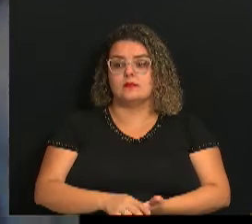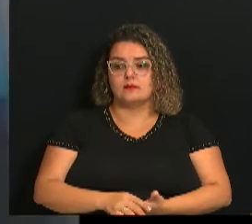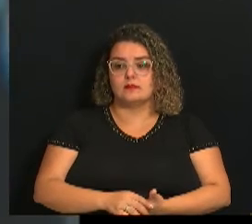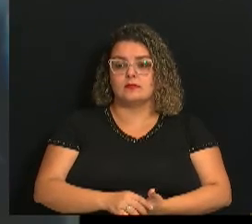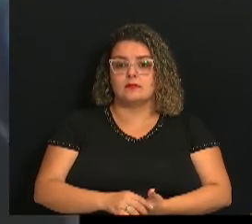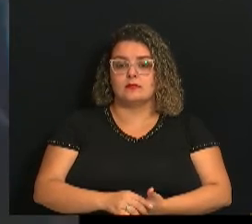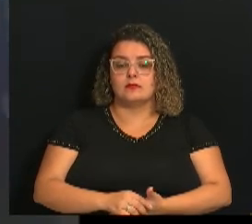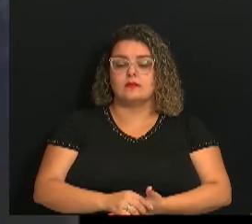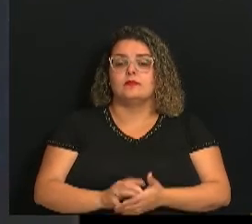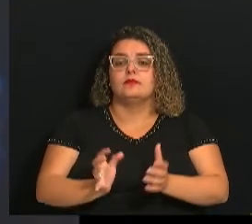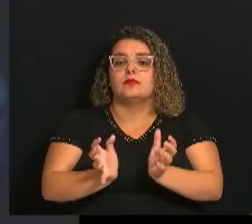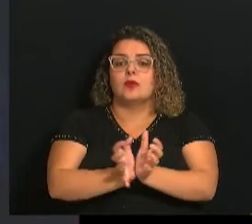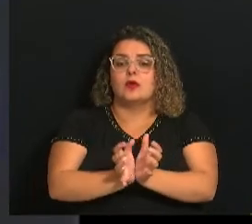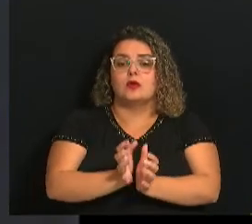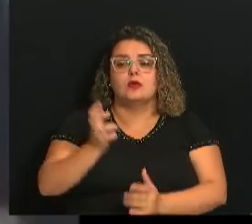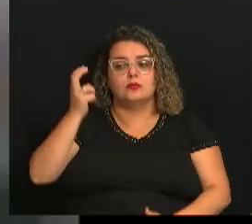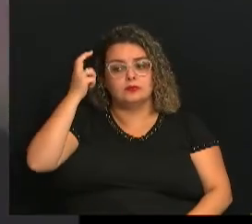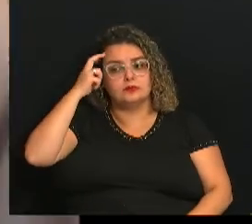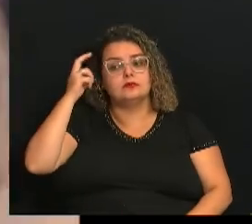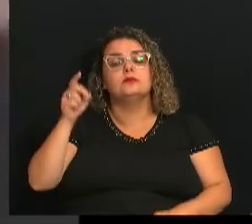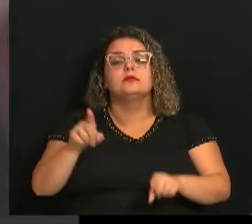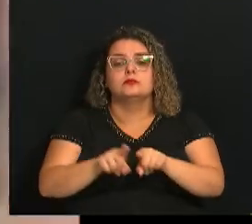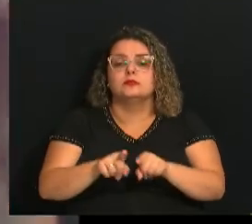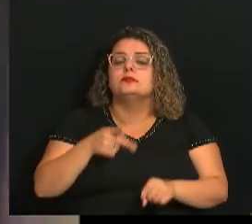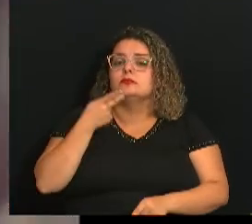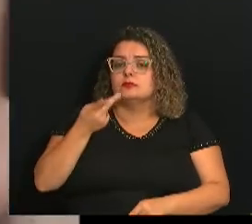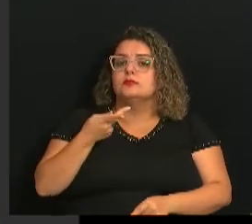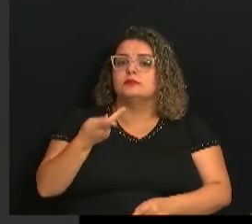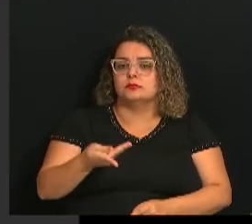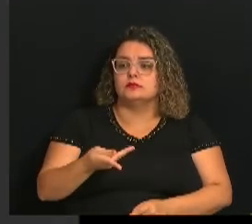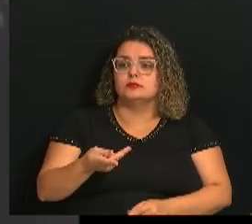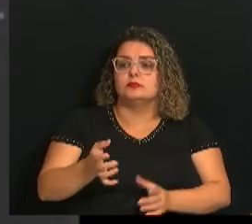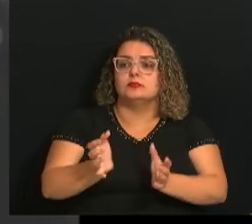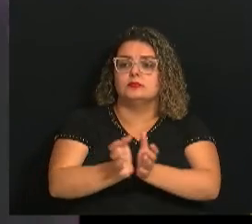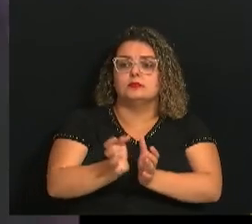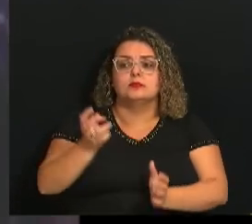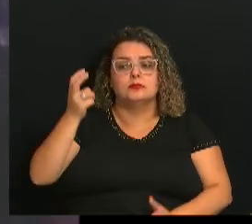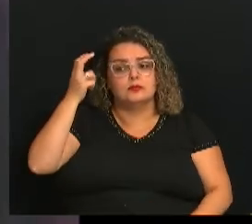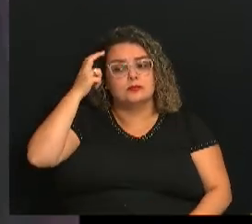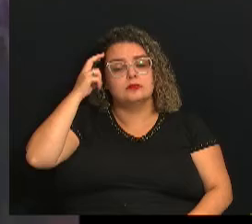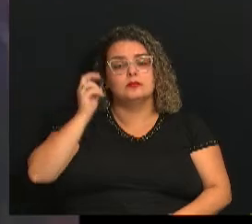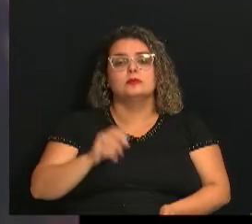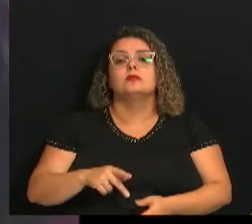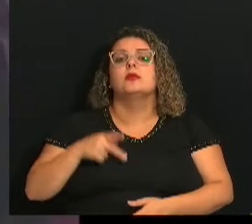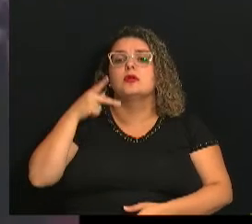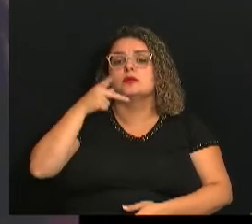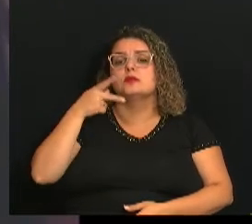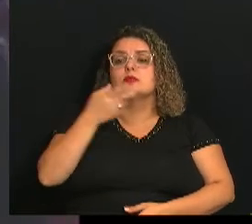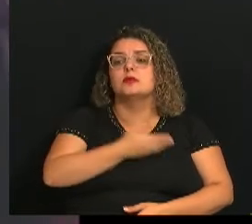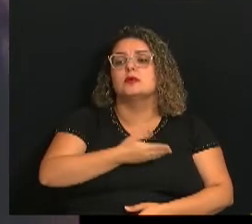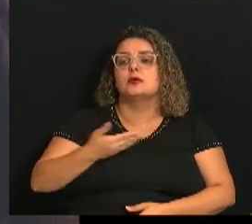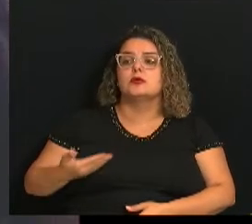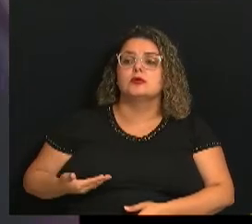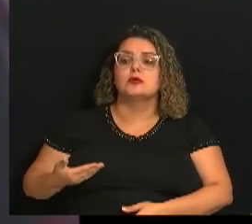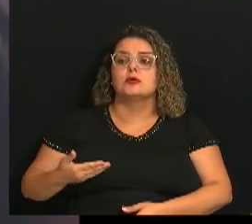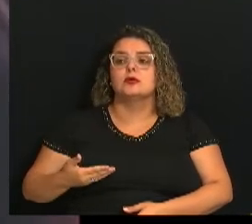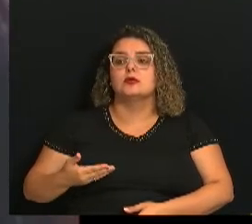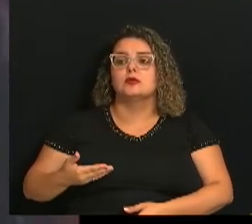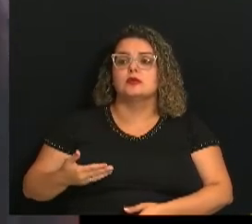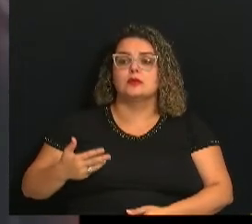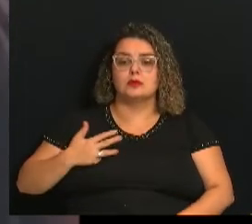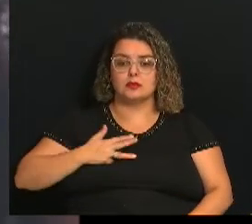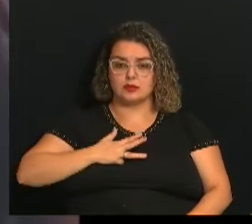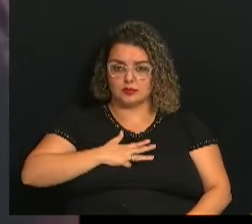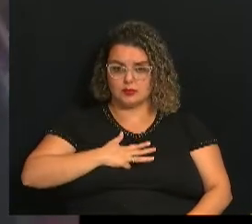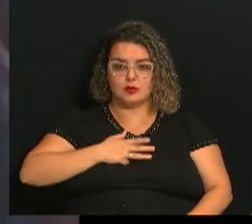culturais, mas também é preciso dizer que esses grupos culturais tiveram, nas políticas públicas do governo Lula e Dilma,